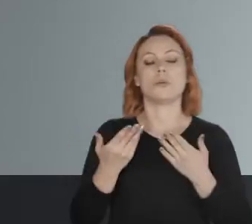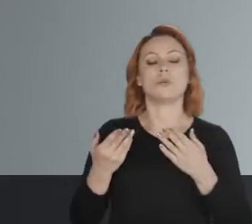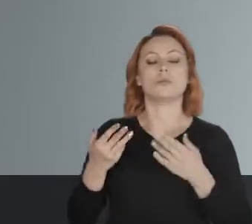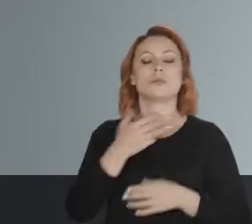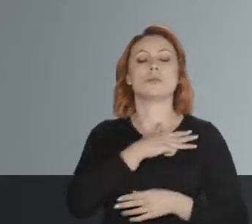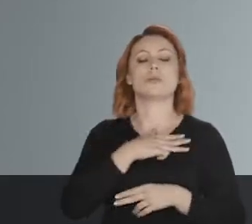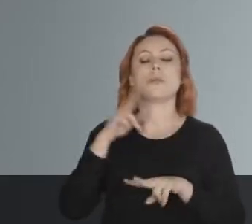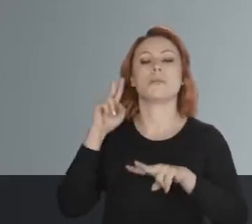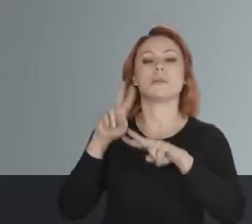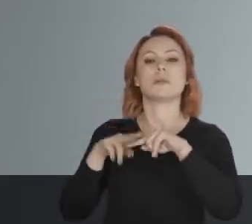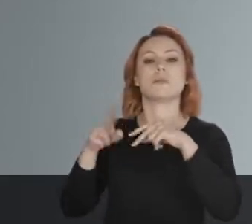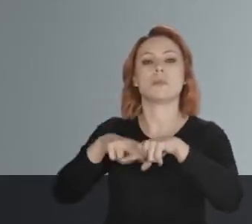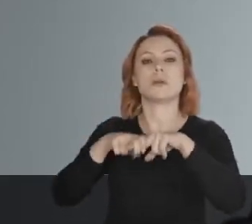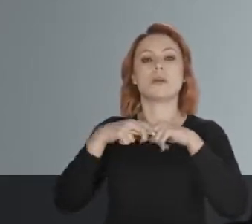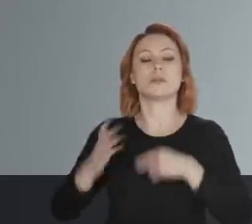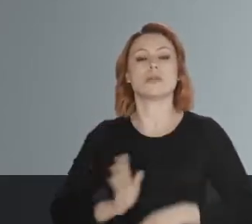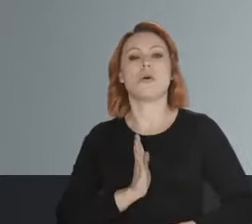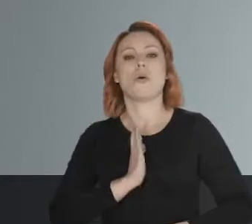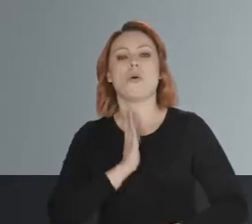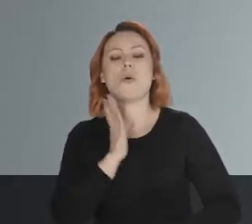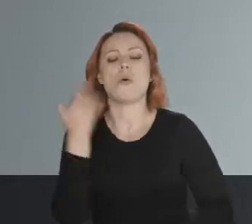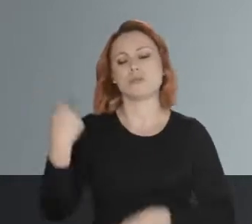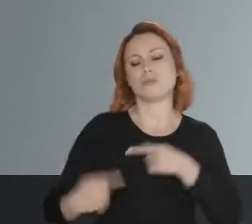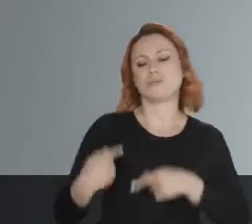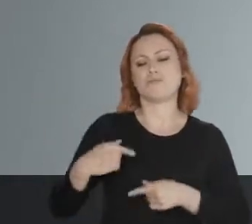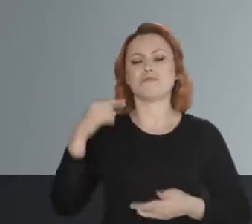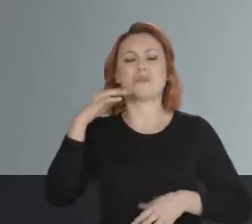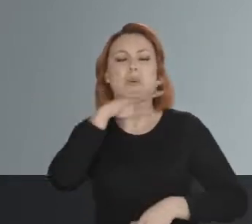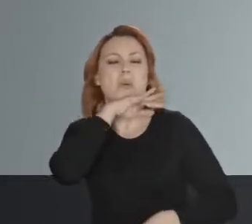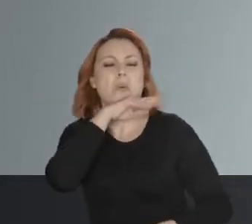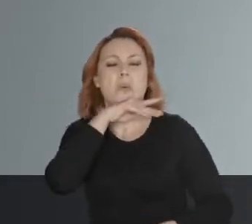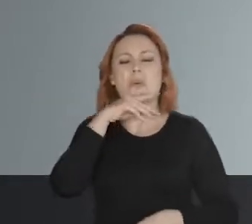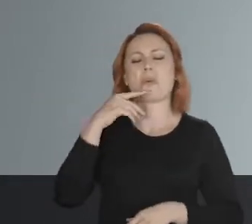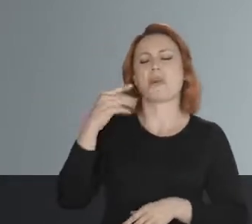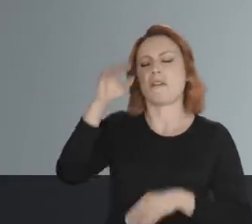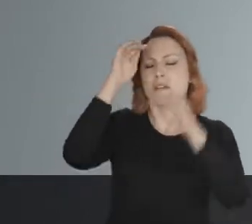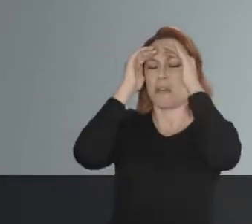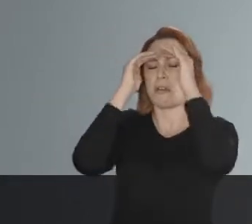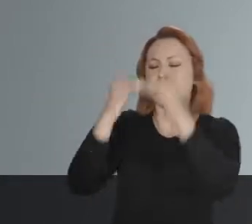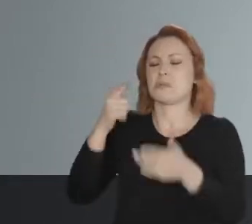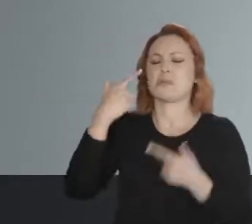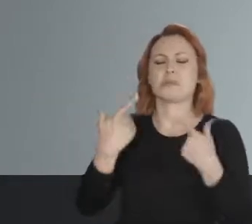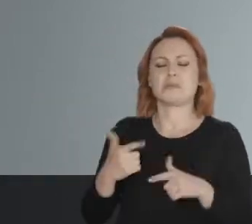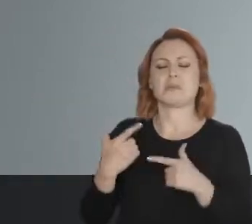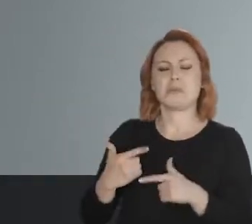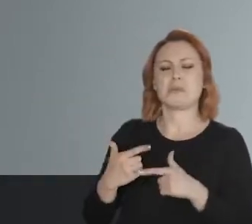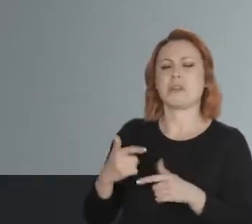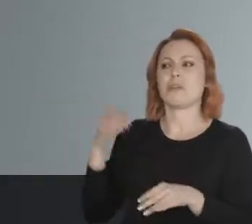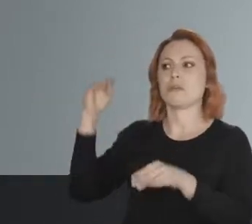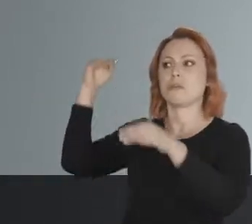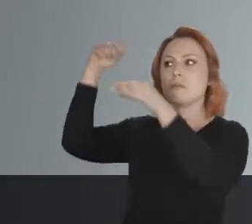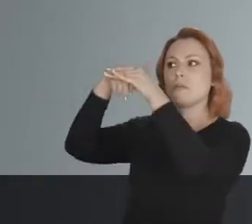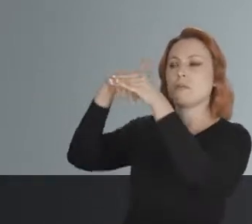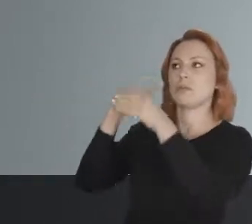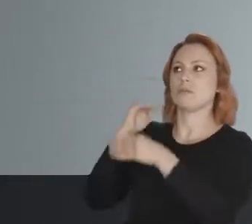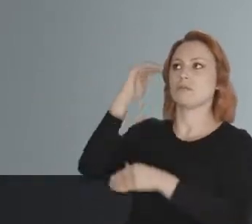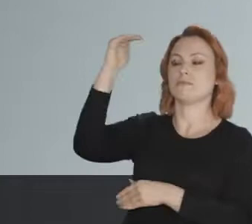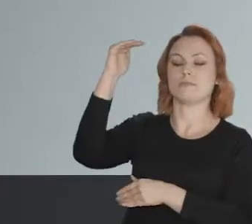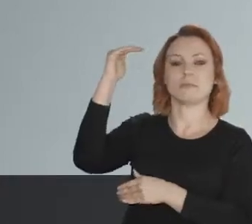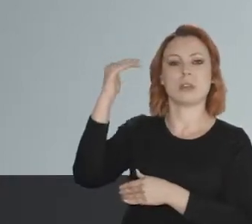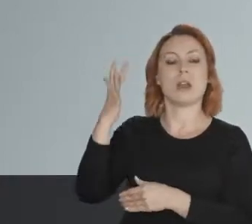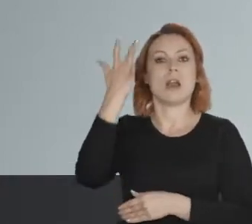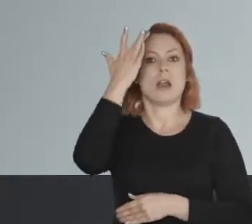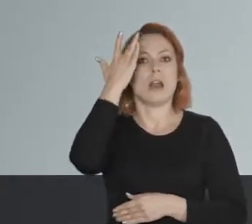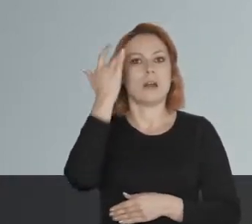popular. Hoje, Lula está preso por este mesmo ódio, esta mesma antipolítica e este mesmo desrespeito à supremacia do